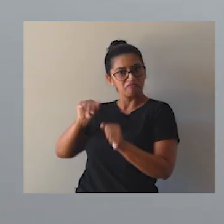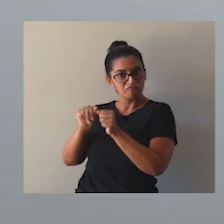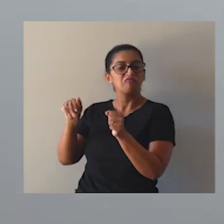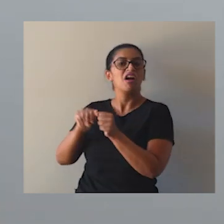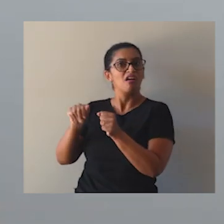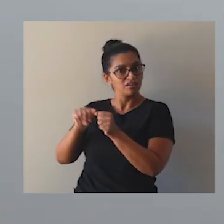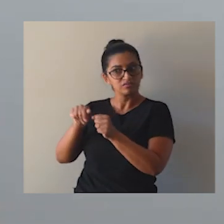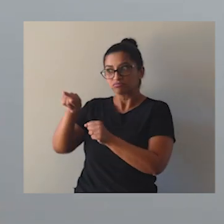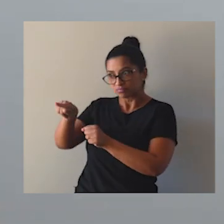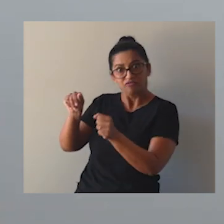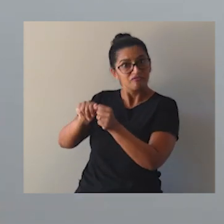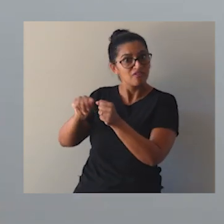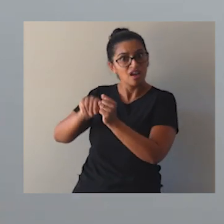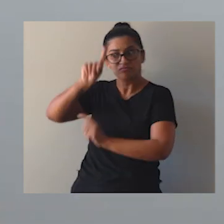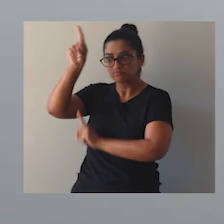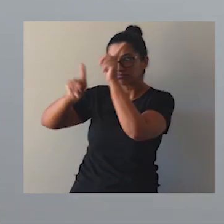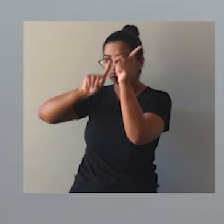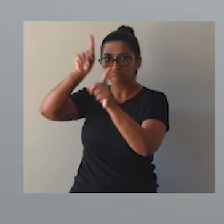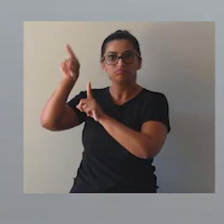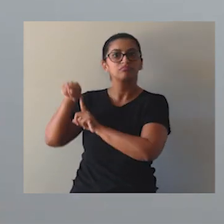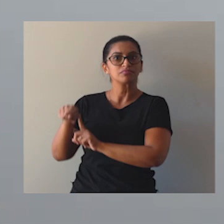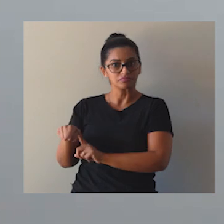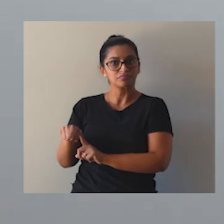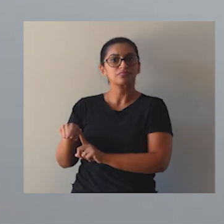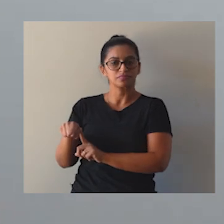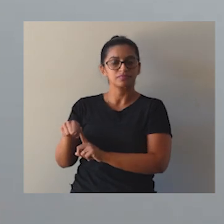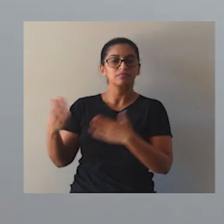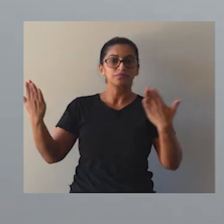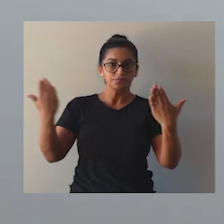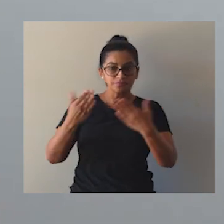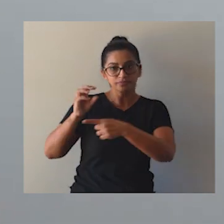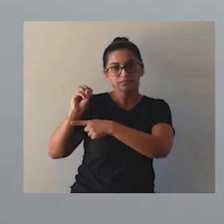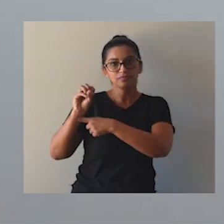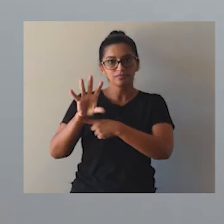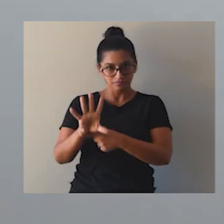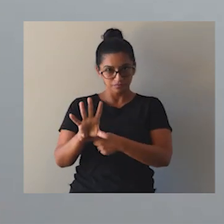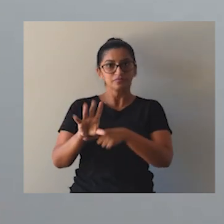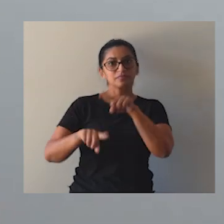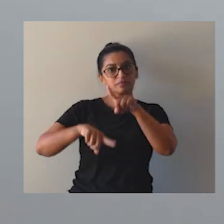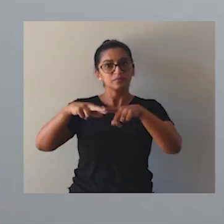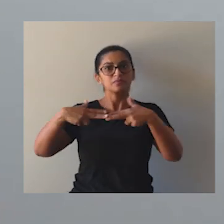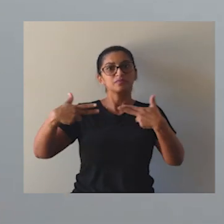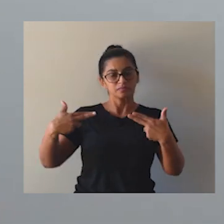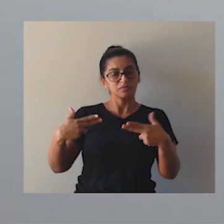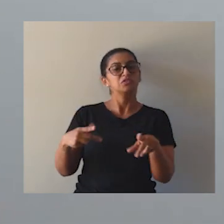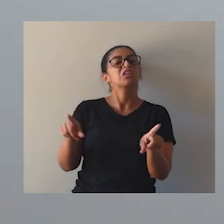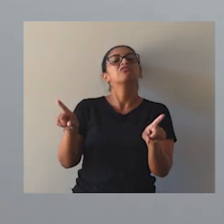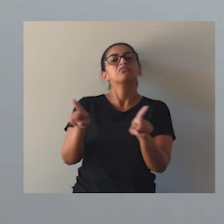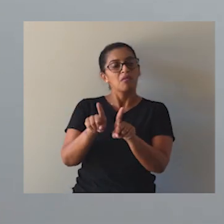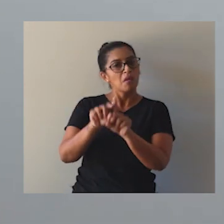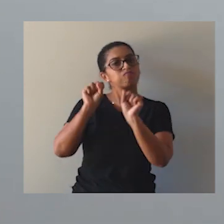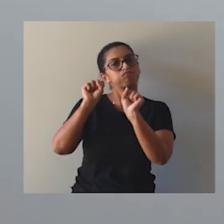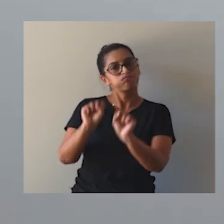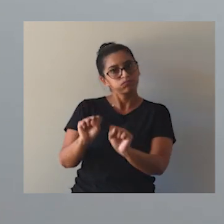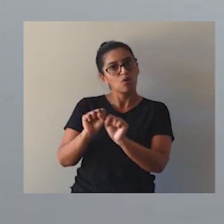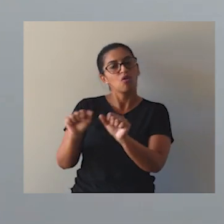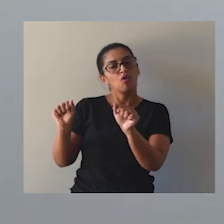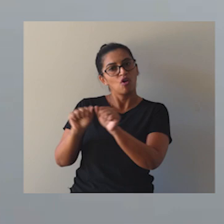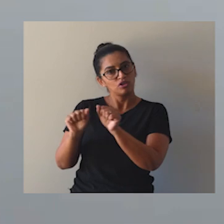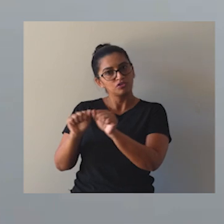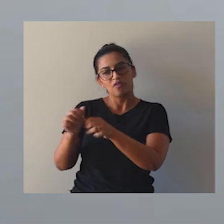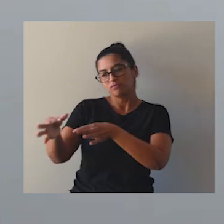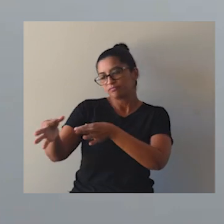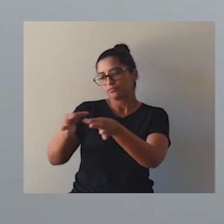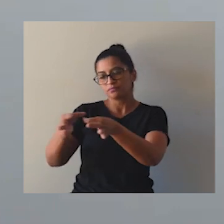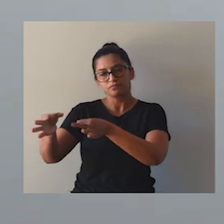mostrar agora nos slides alguns materiais que a gente também pode fabricar por outros tipos de sucatas e